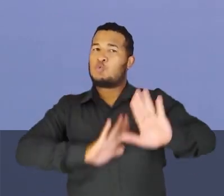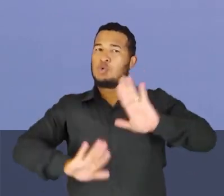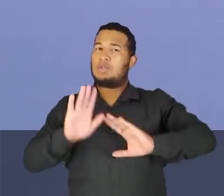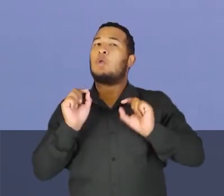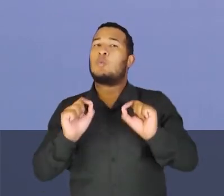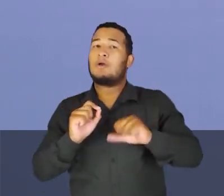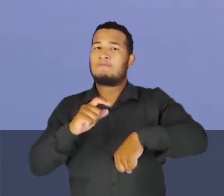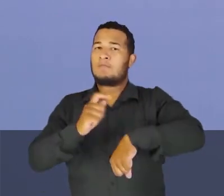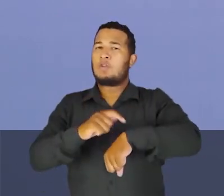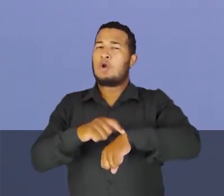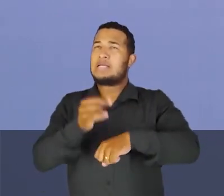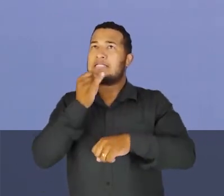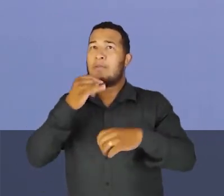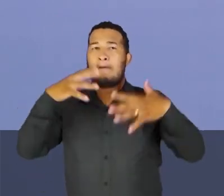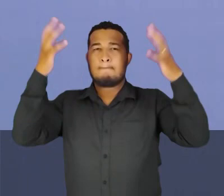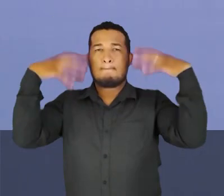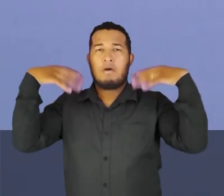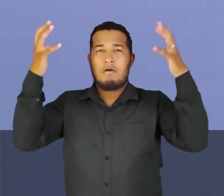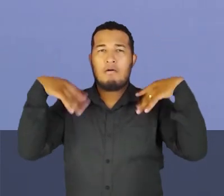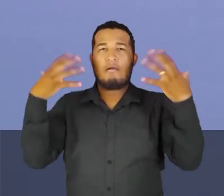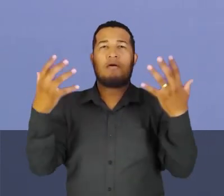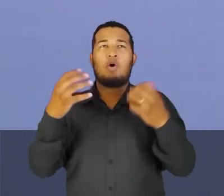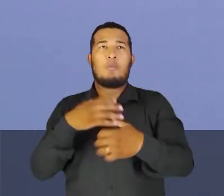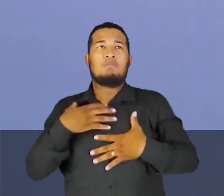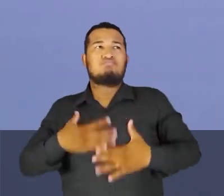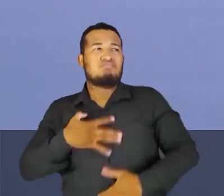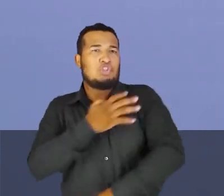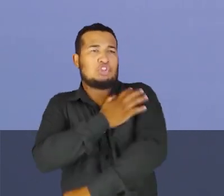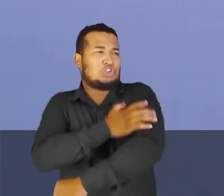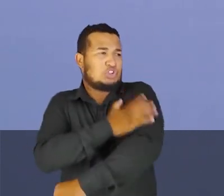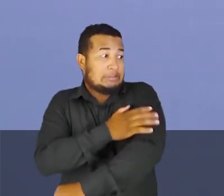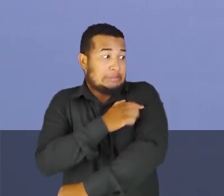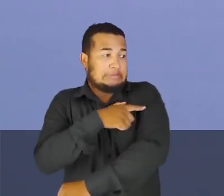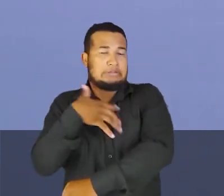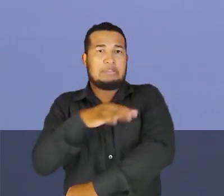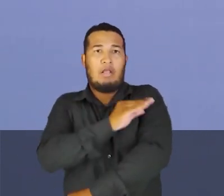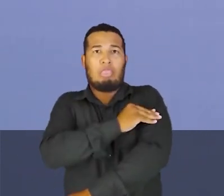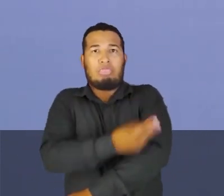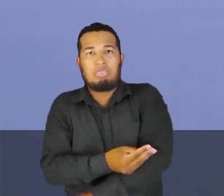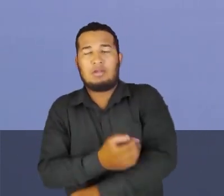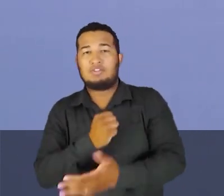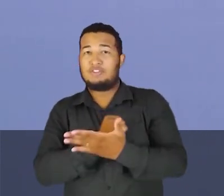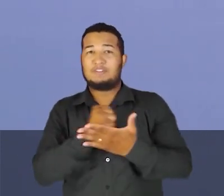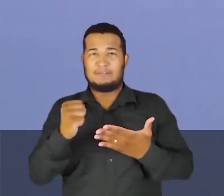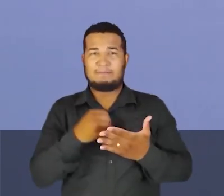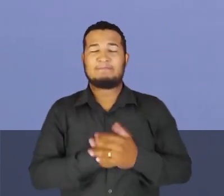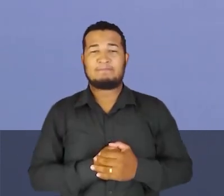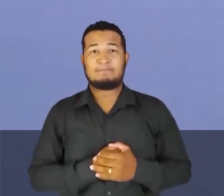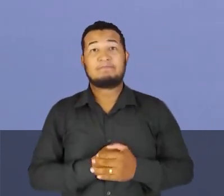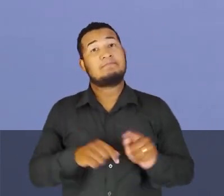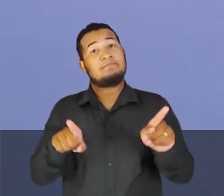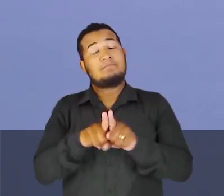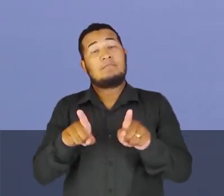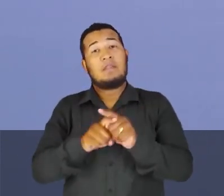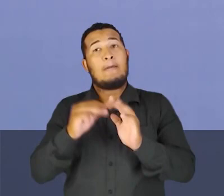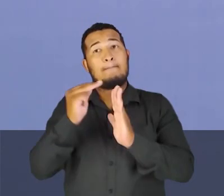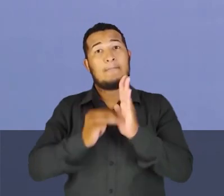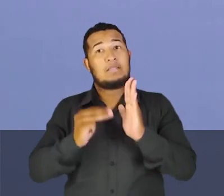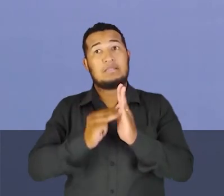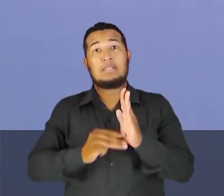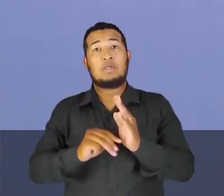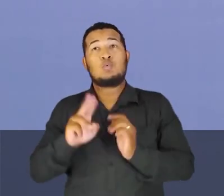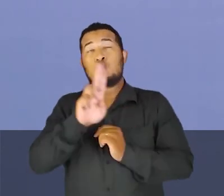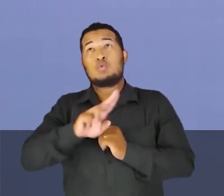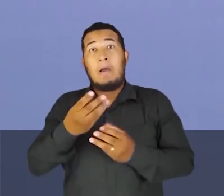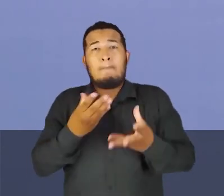hora de tomar um banho, por exemplo, né, de esfregar muito forte e esse adesivo sair, ok? E um dos métodos que não deve ser